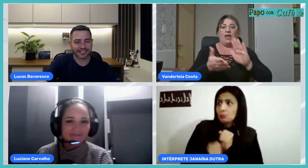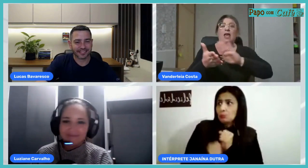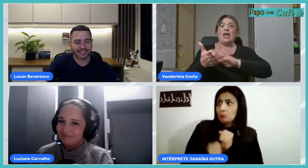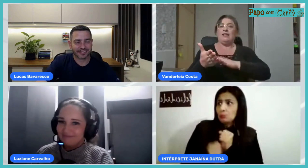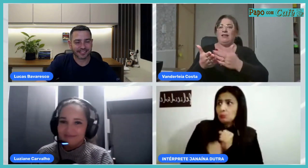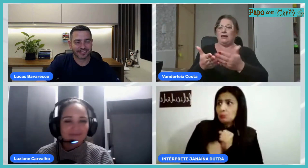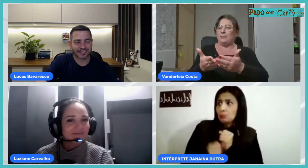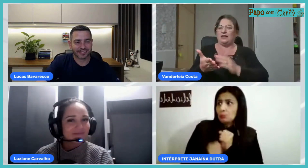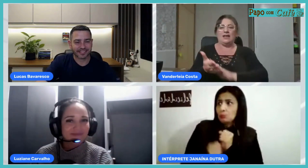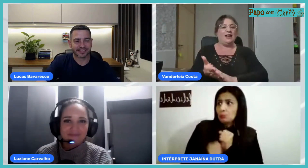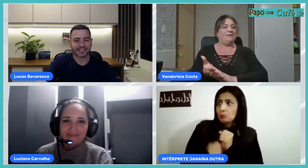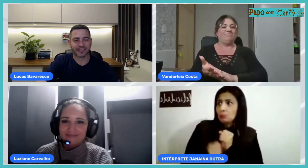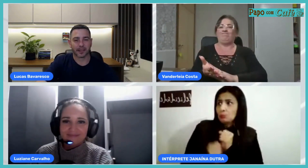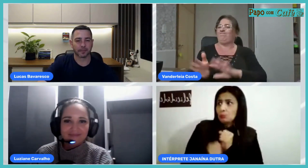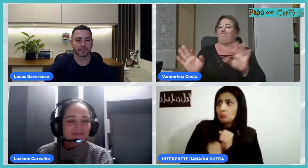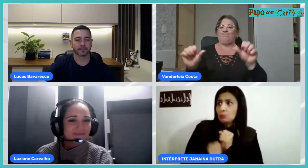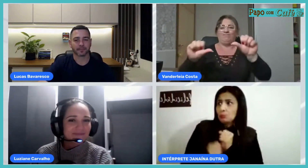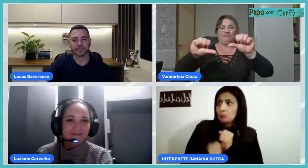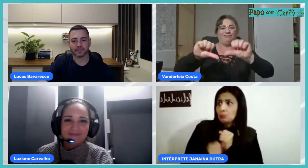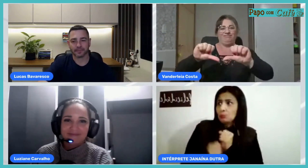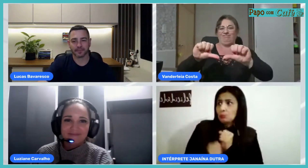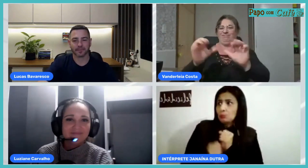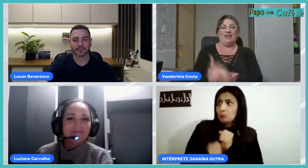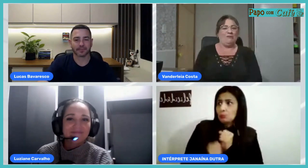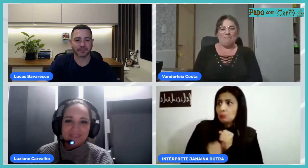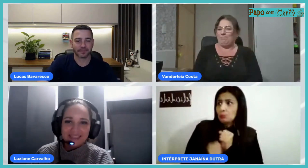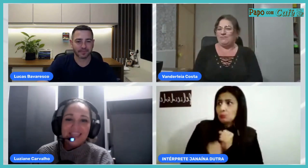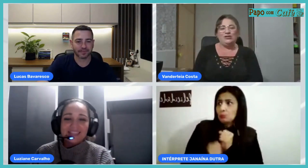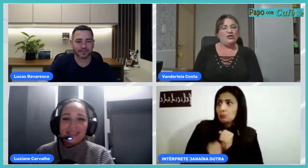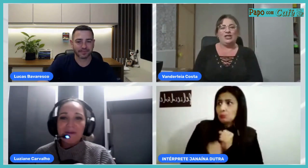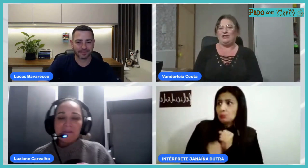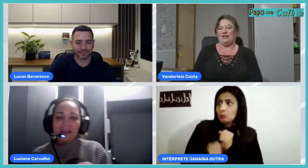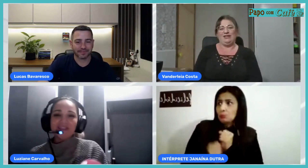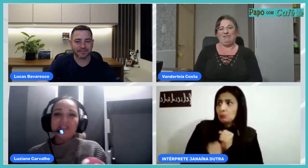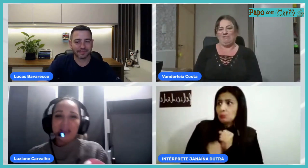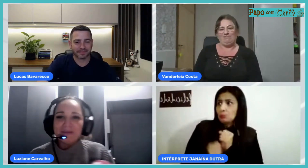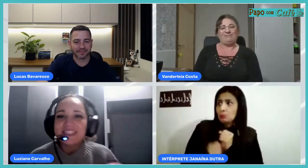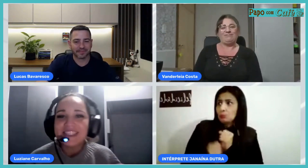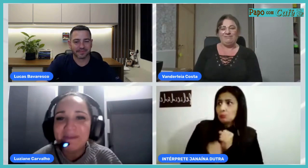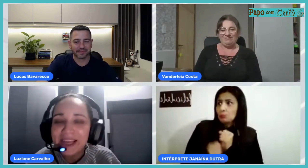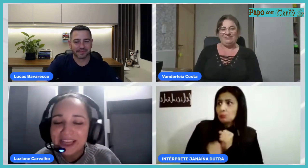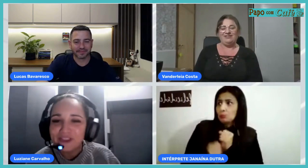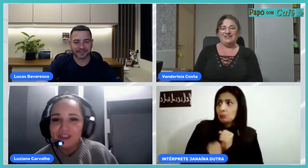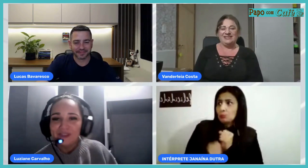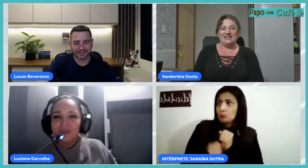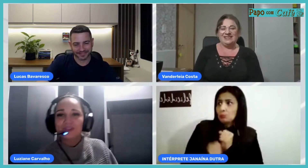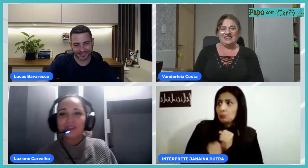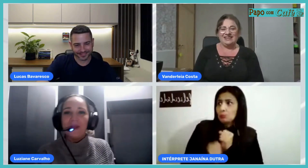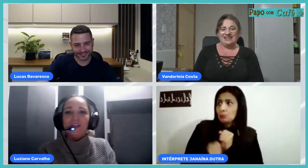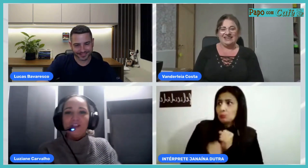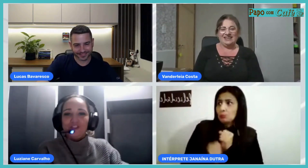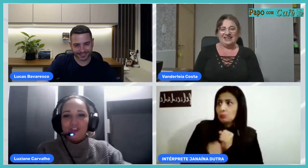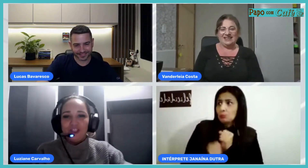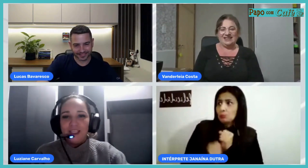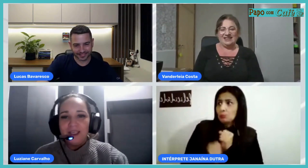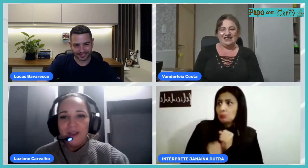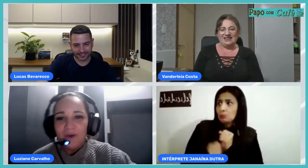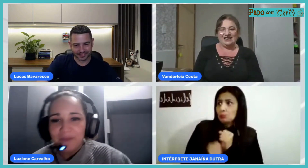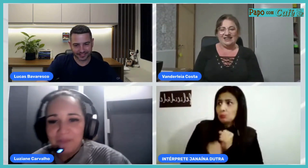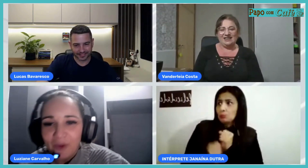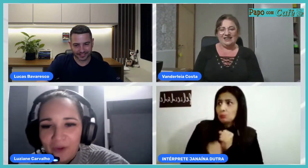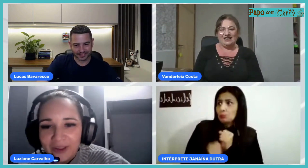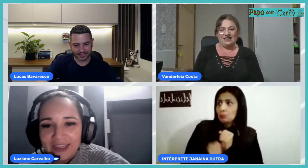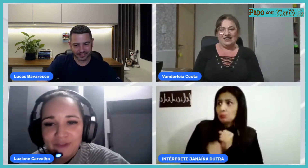contextualizar, interpretar, não. Sabe como é que eu chamo esses aplicativos